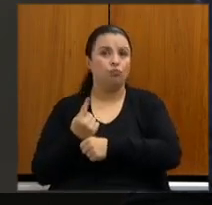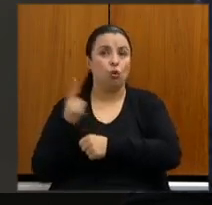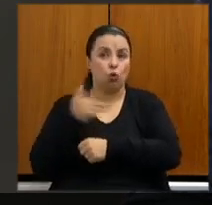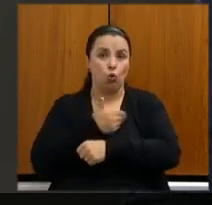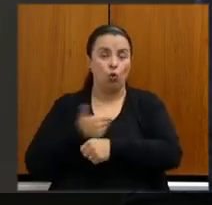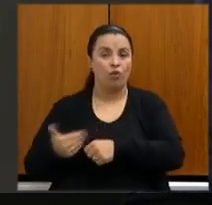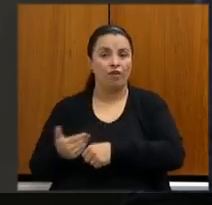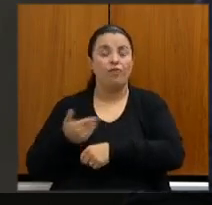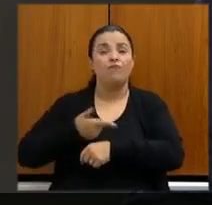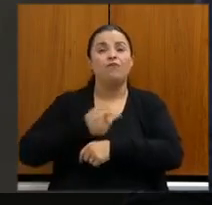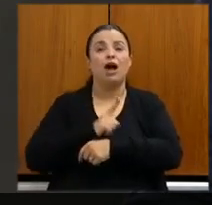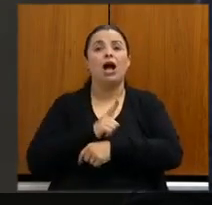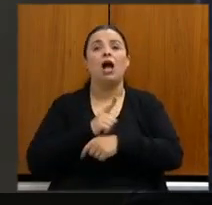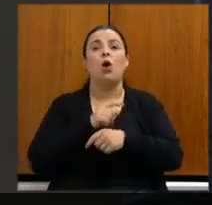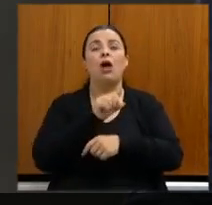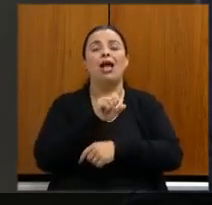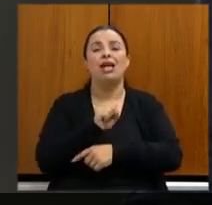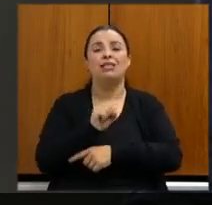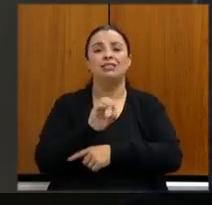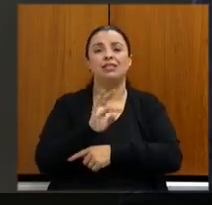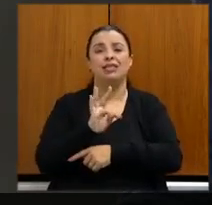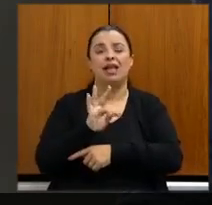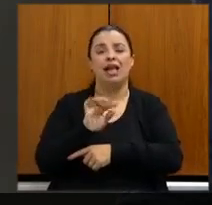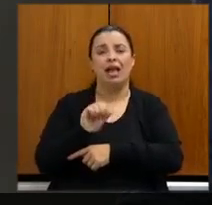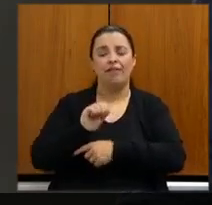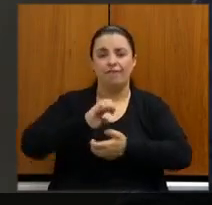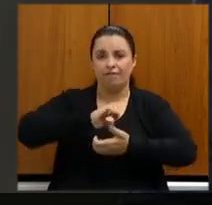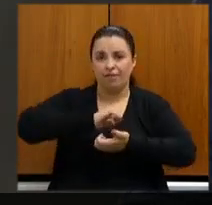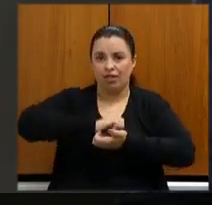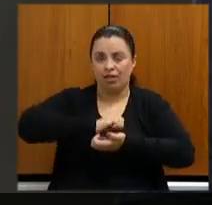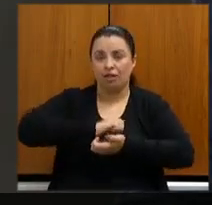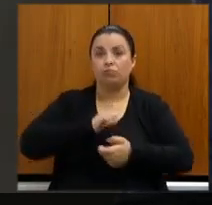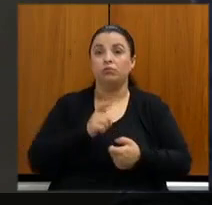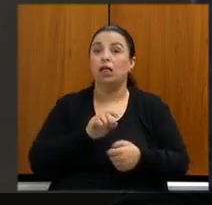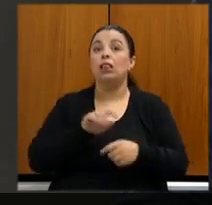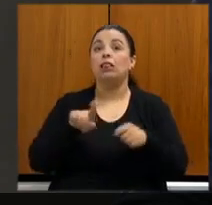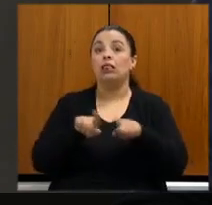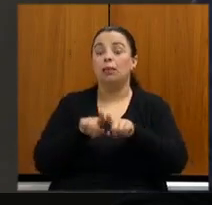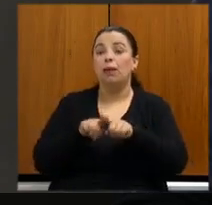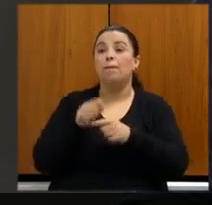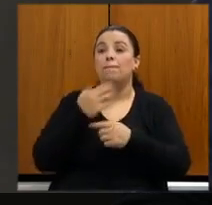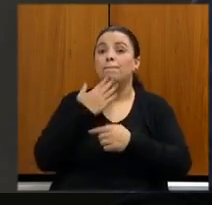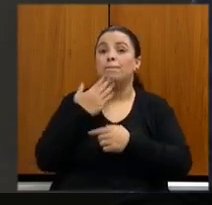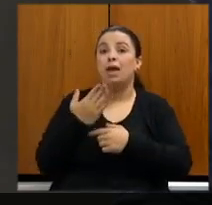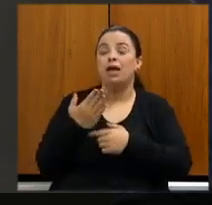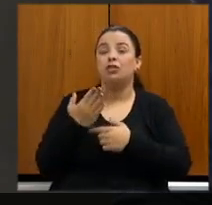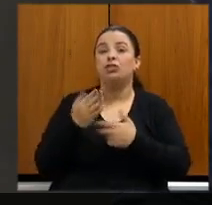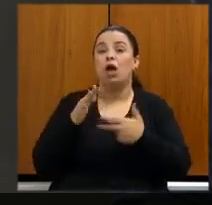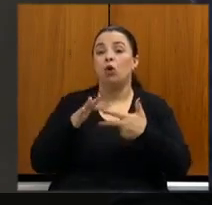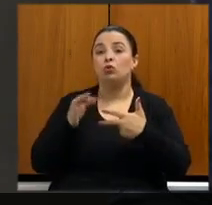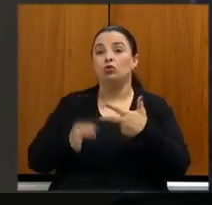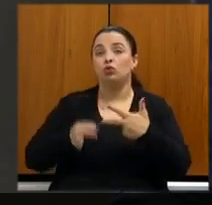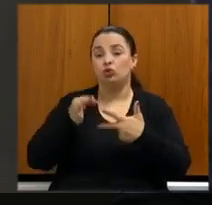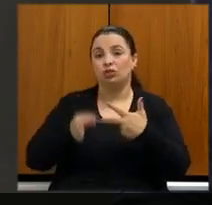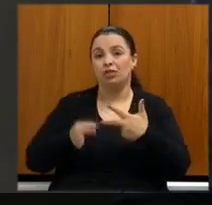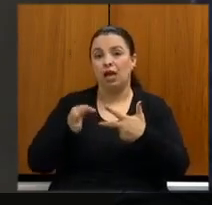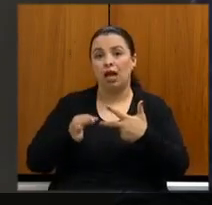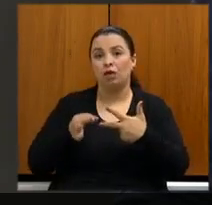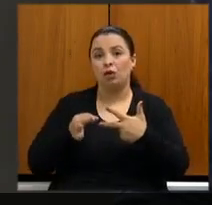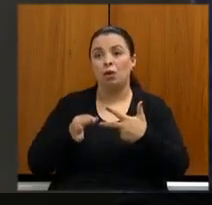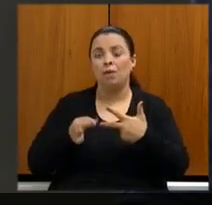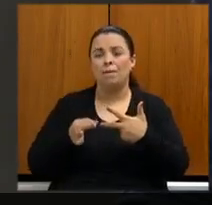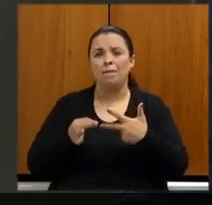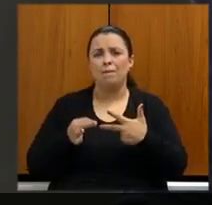STF e ao poder judiciário para determinar votações aqui na Assembleia